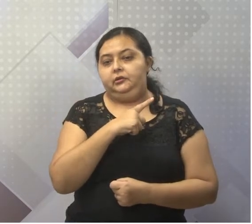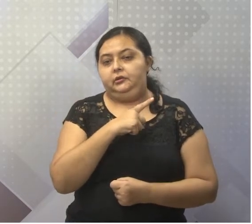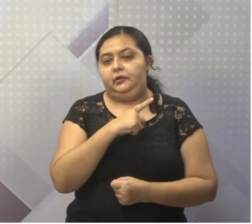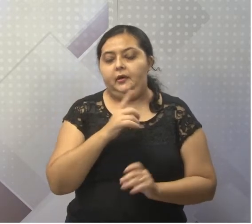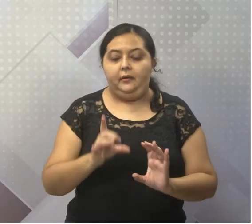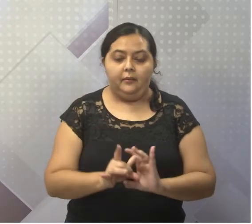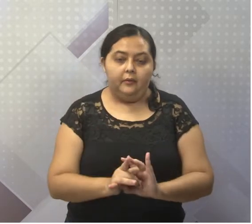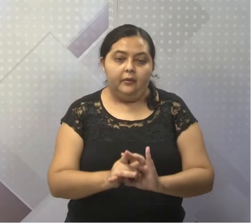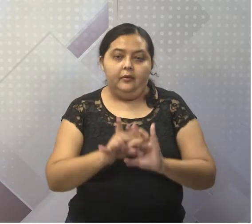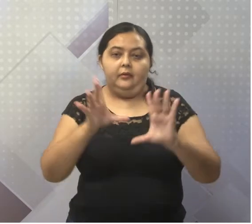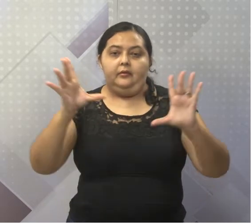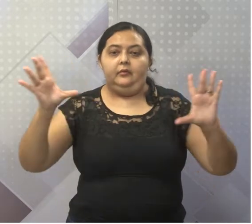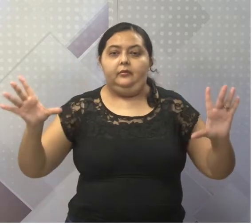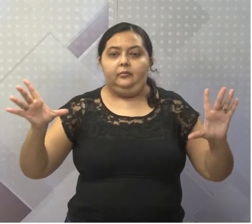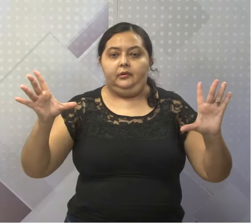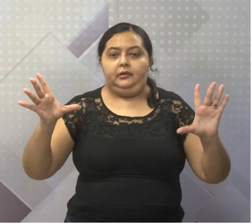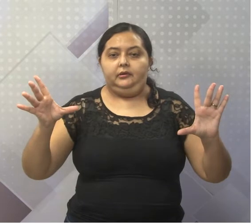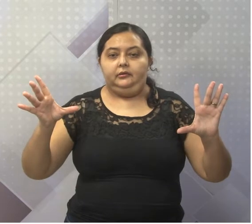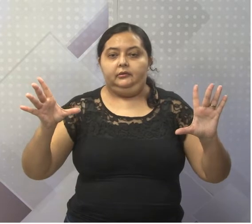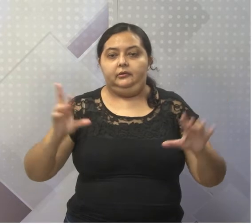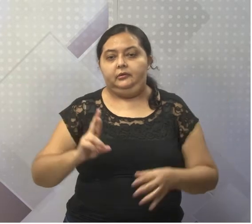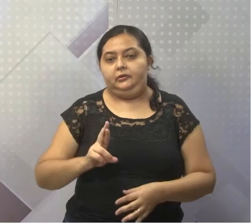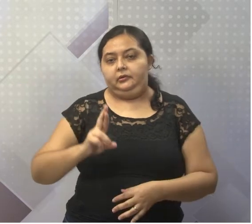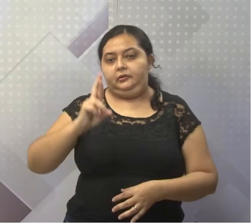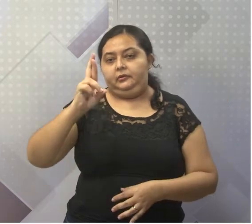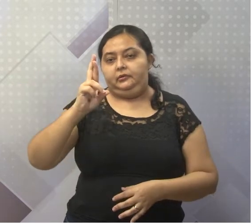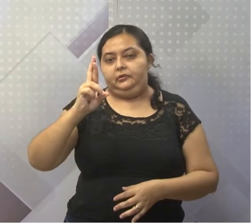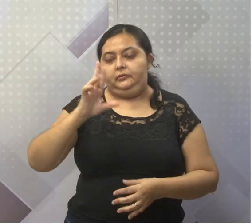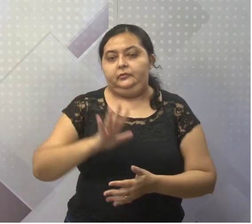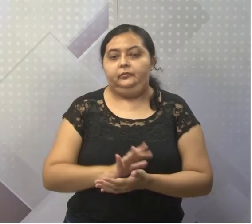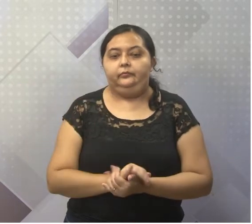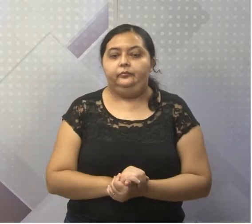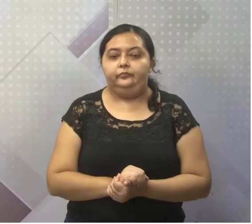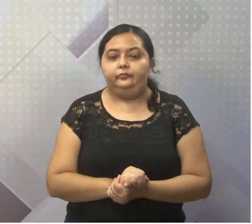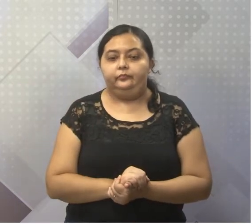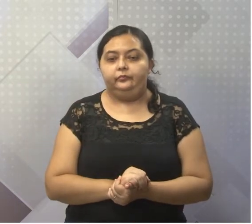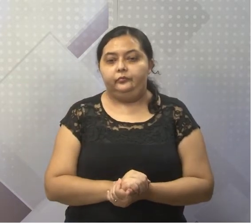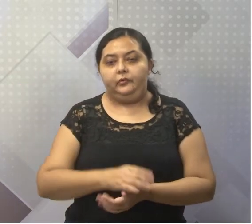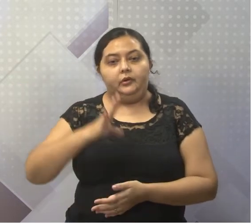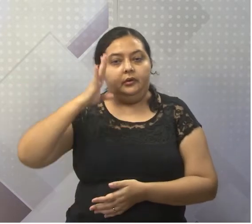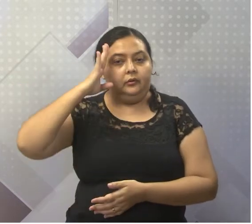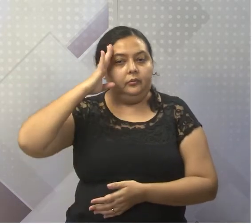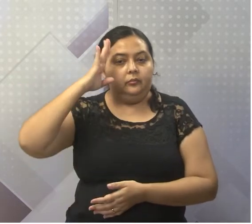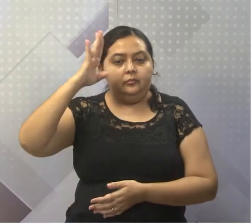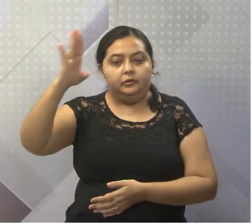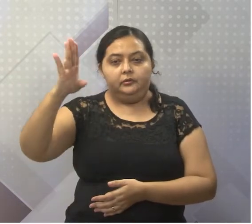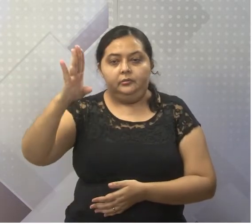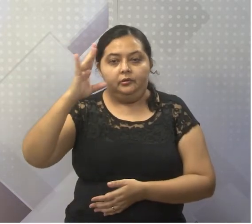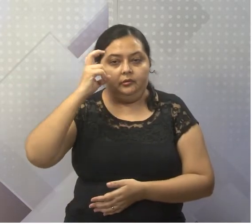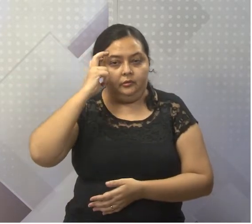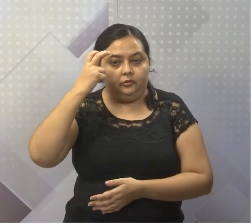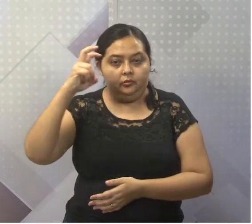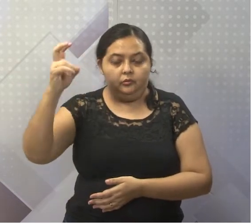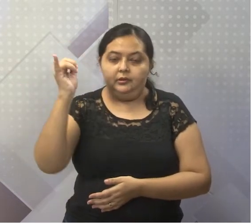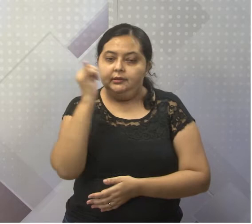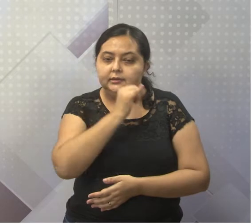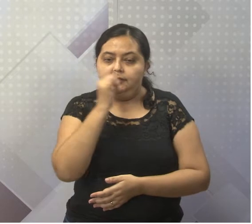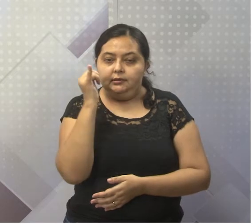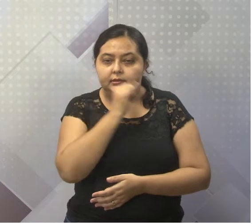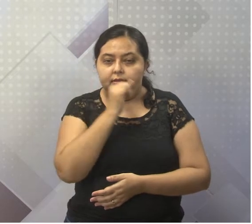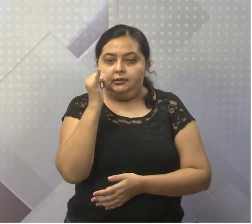símbolo maior da Liberdade republicana além de ser a mestra de toda a cultura italiana chamando a